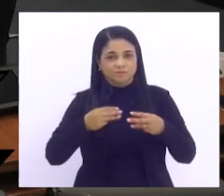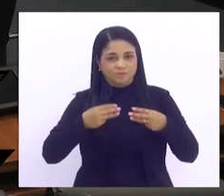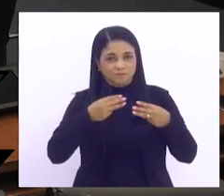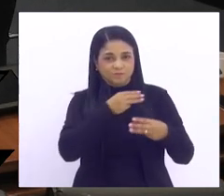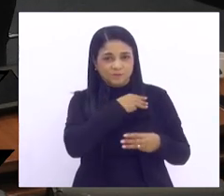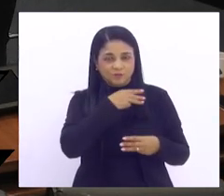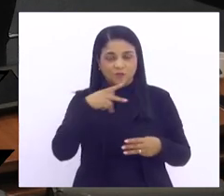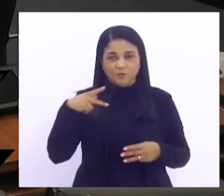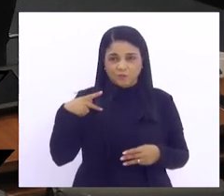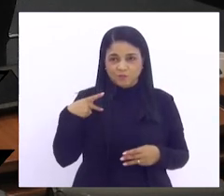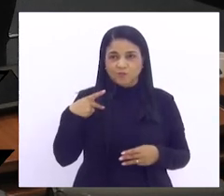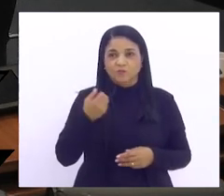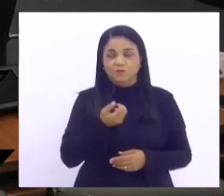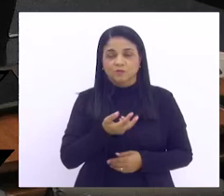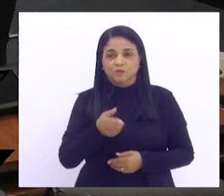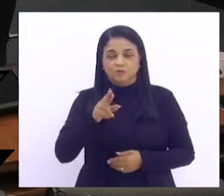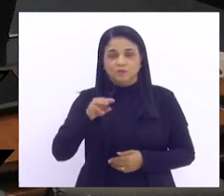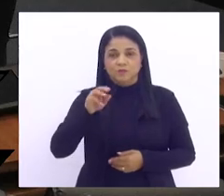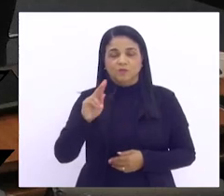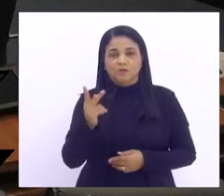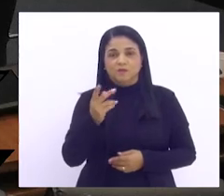Lima.